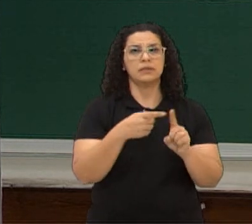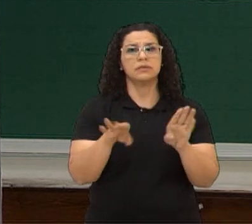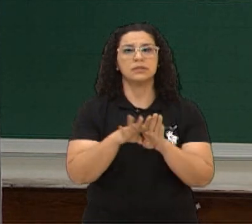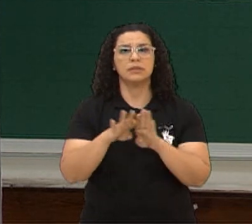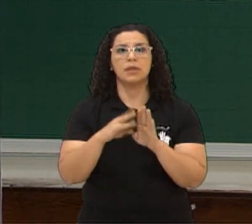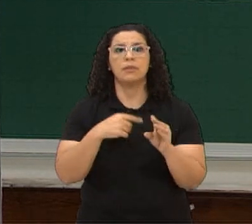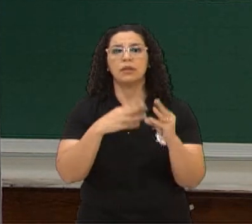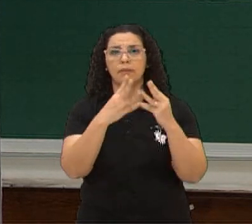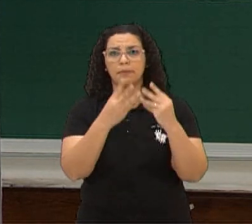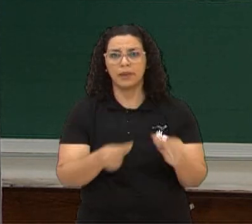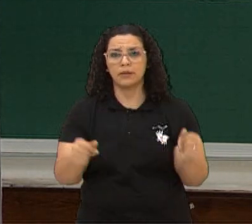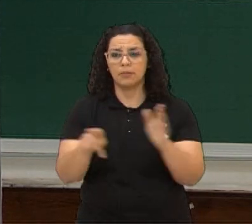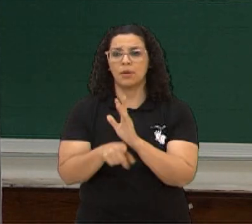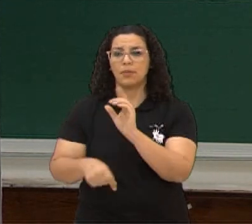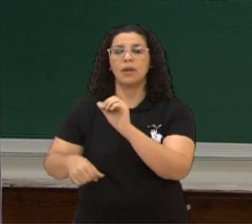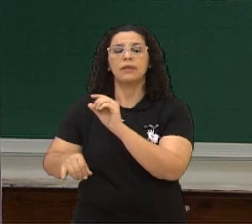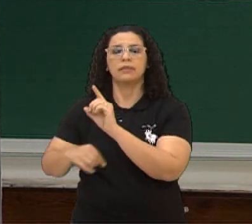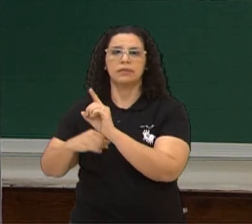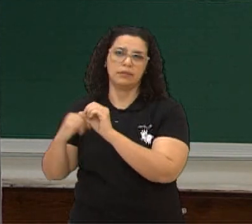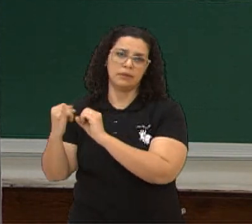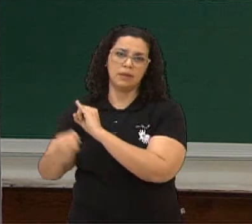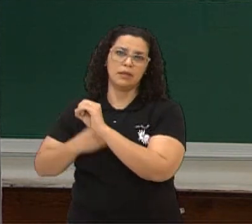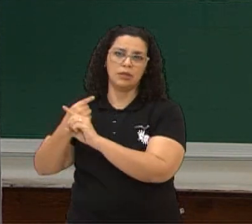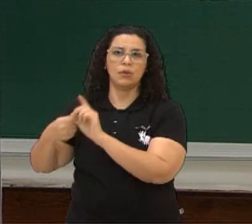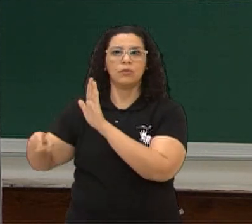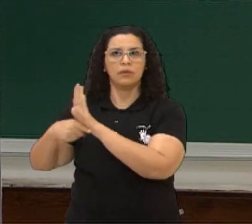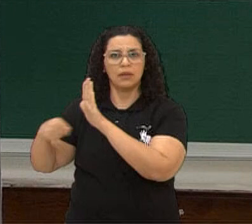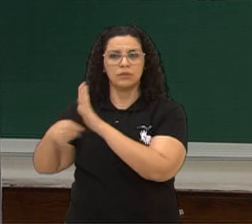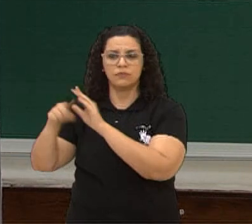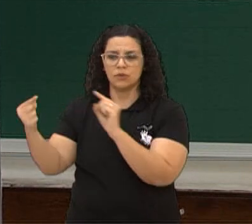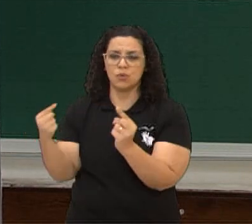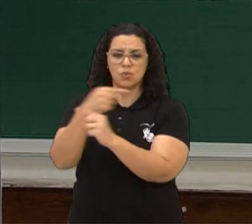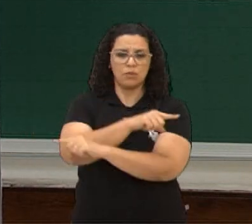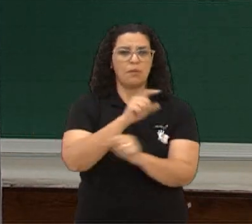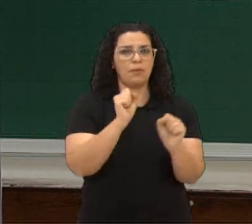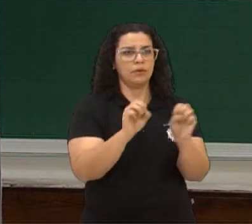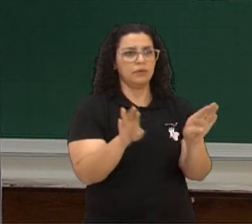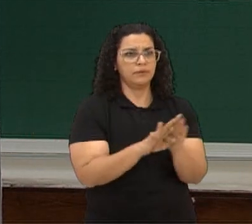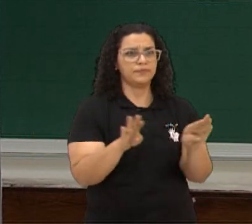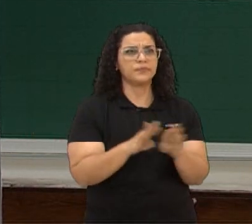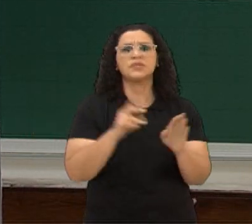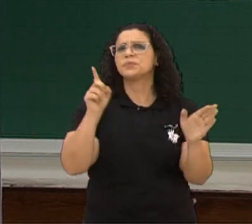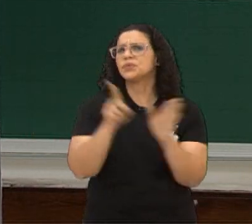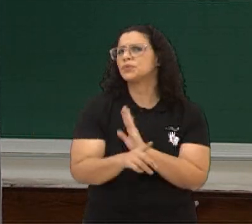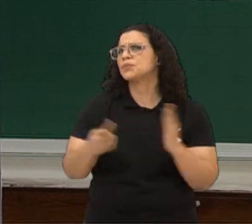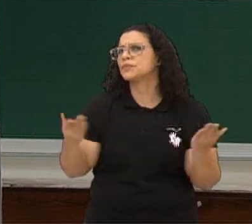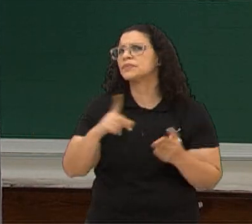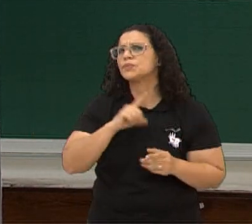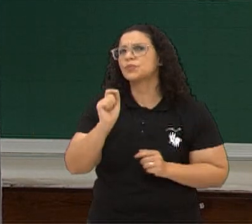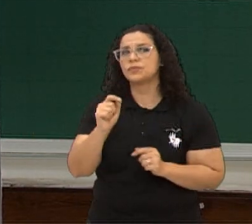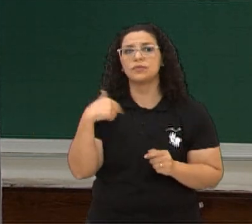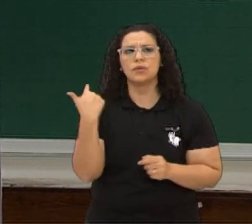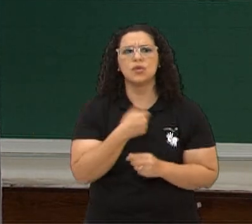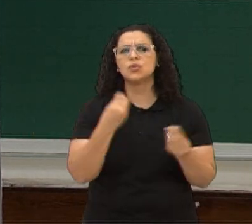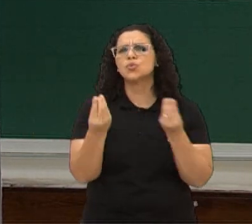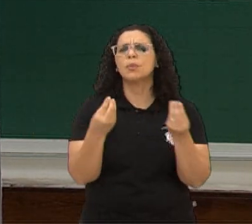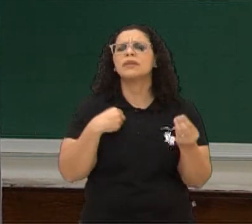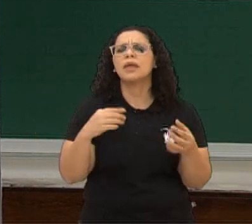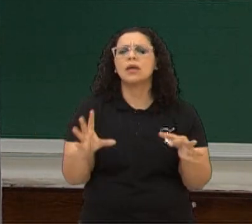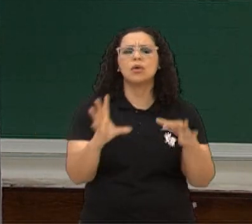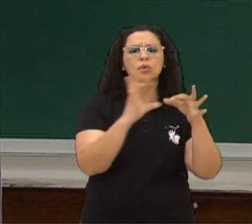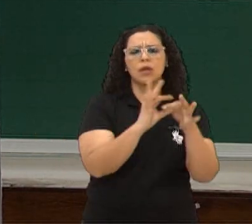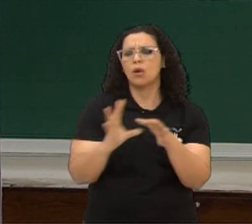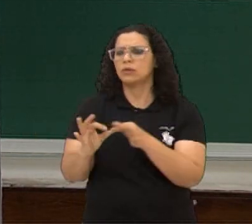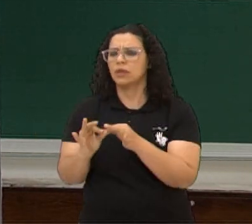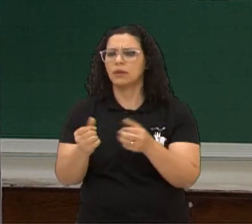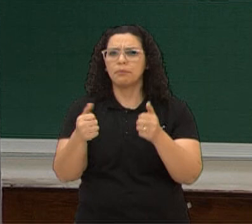polo negativo, e os negativos podem ser descarregados no polo positivo. E a pergunta que fica é: mas quem vai